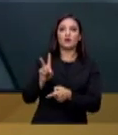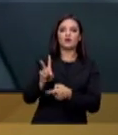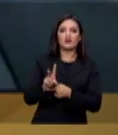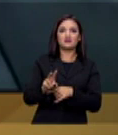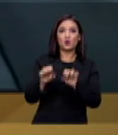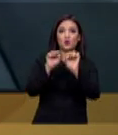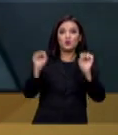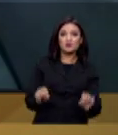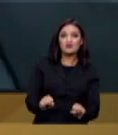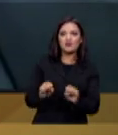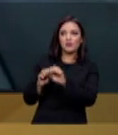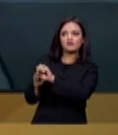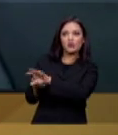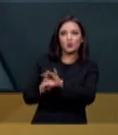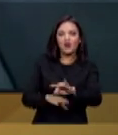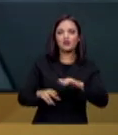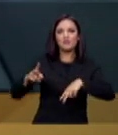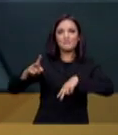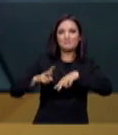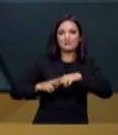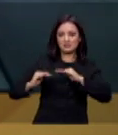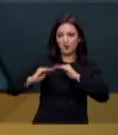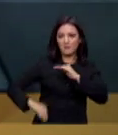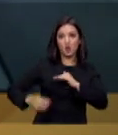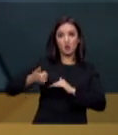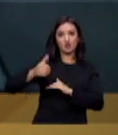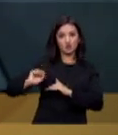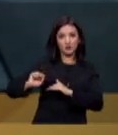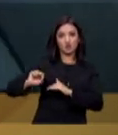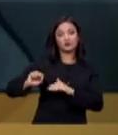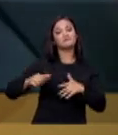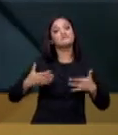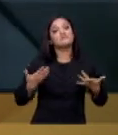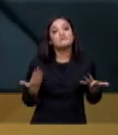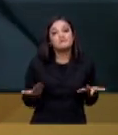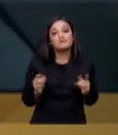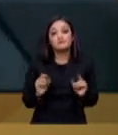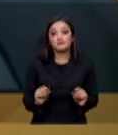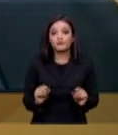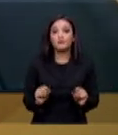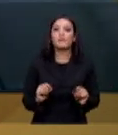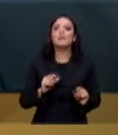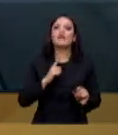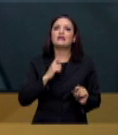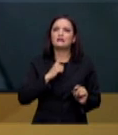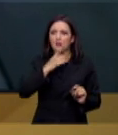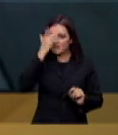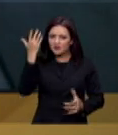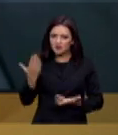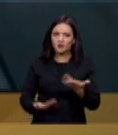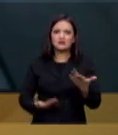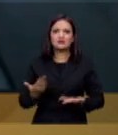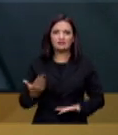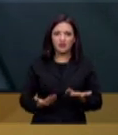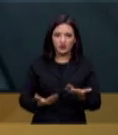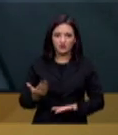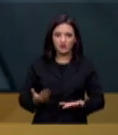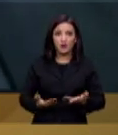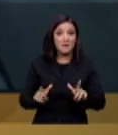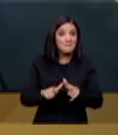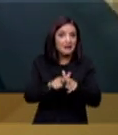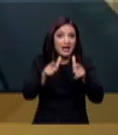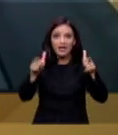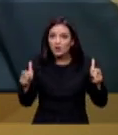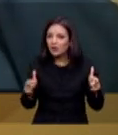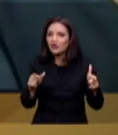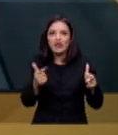socioeducativo. O quadro continua sendo um quadro onde há mais servidores sem vínculo permanente,